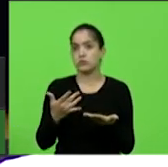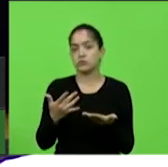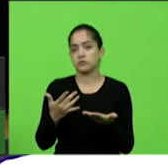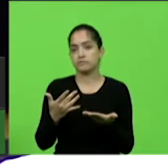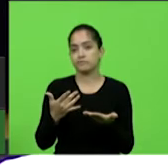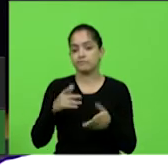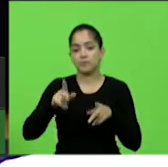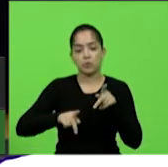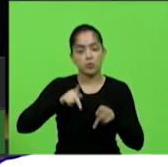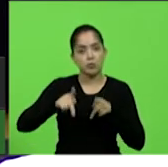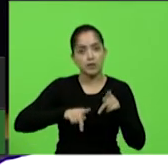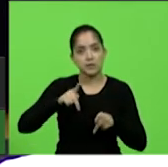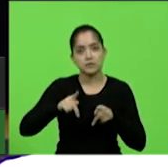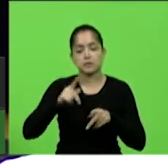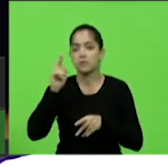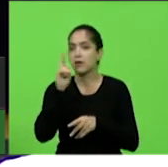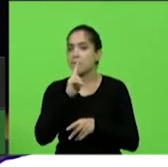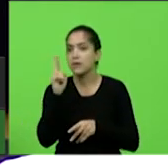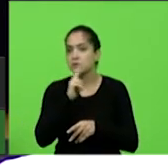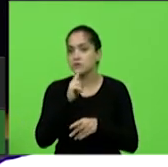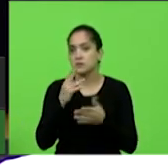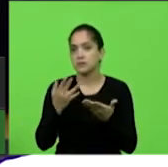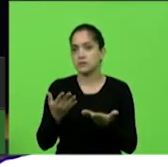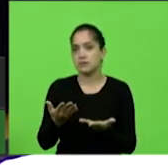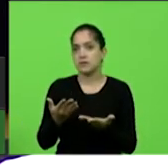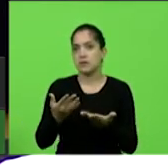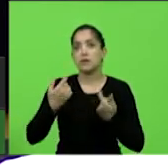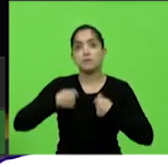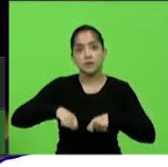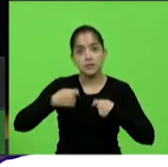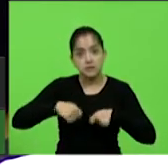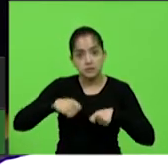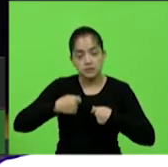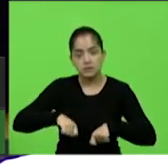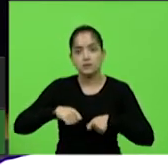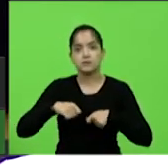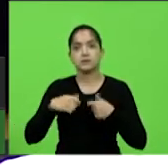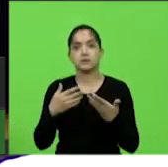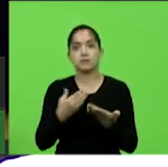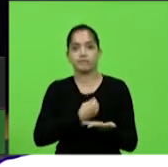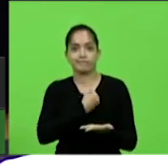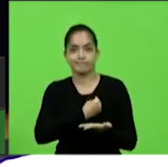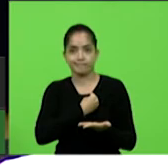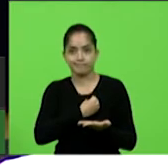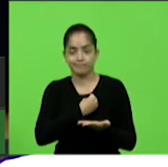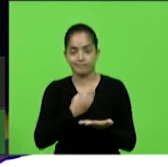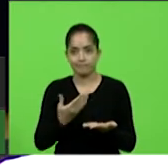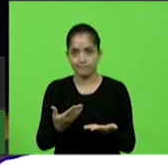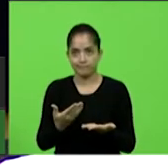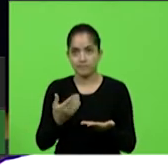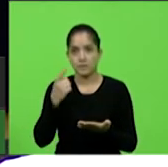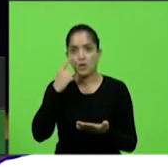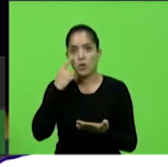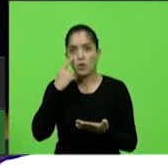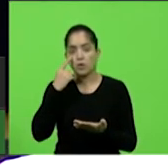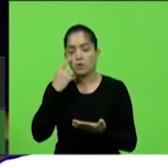dos catarinenses. Emergências. Pessoas que dependem do SAMU para sobreviver. Queria botar a última